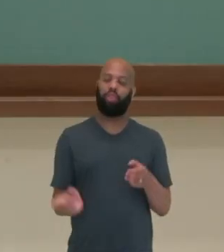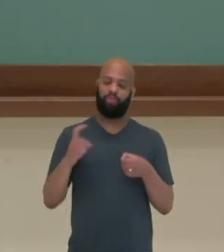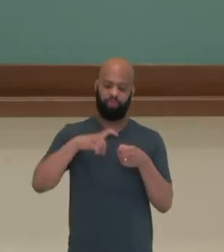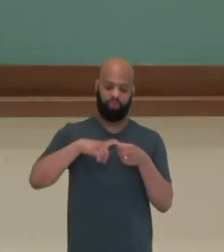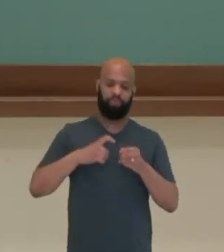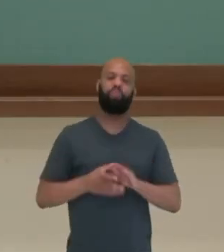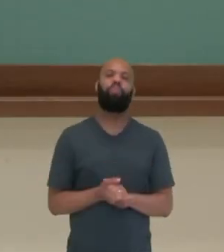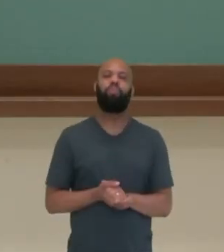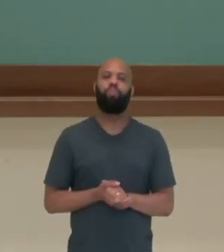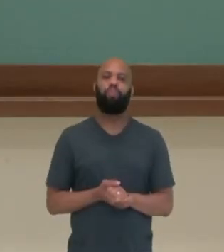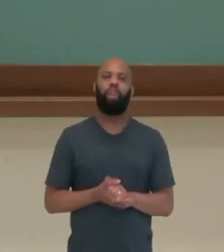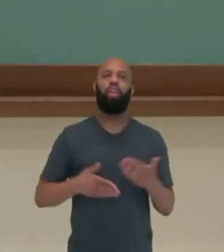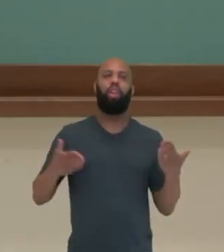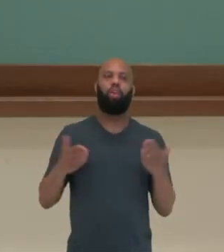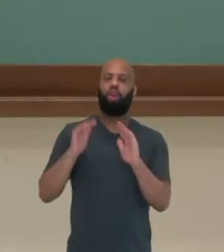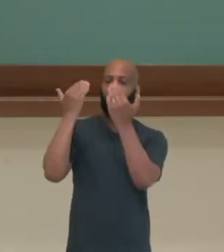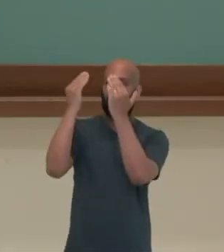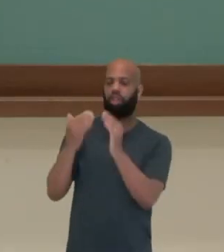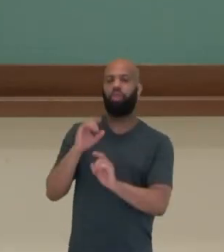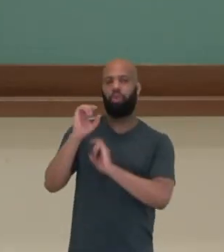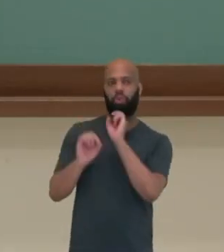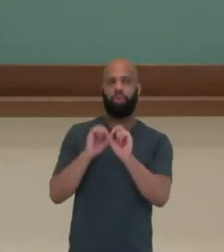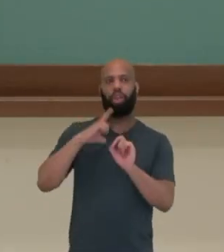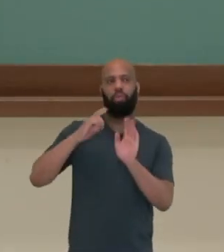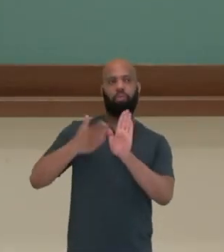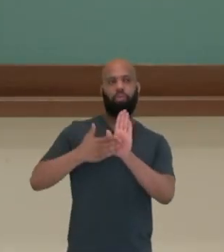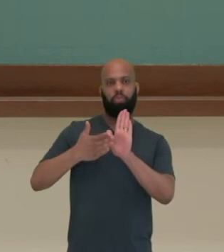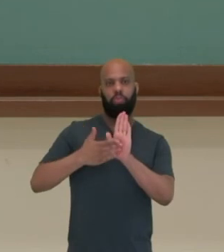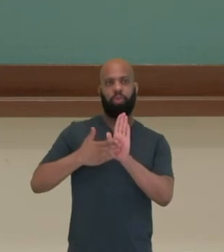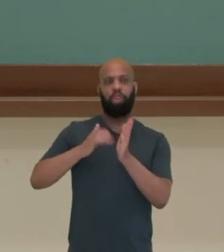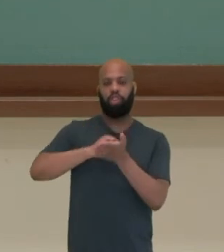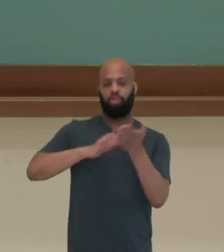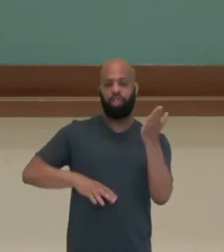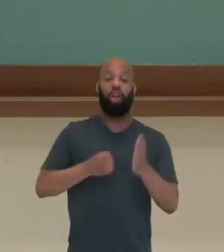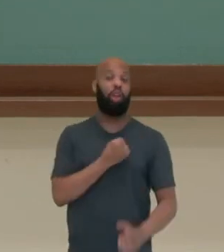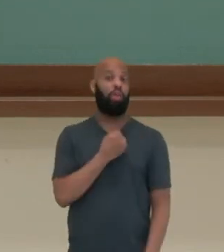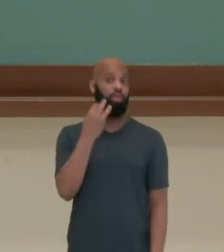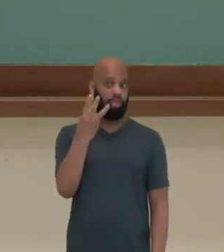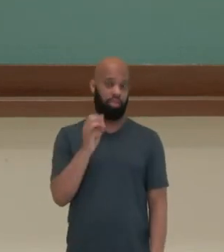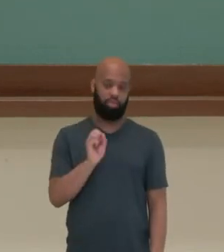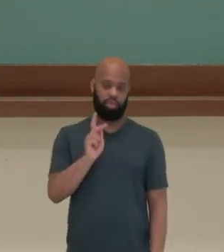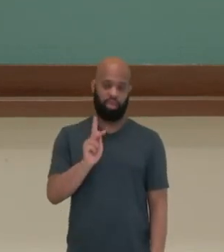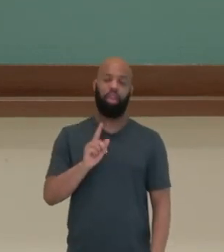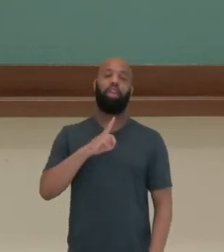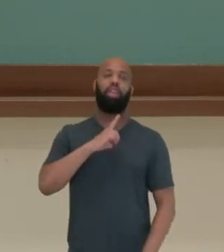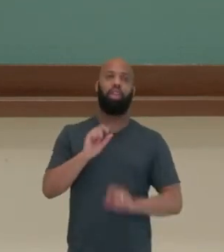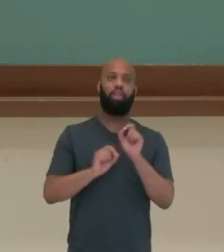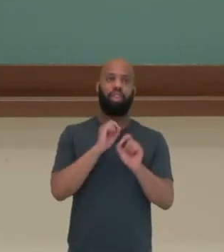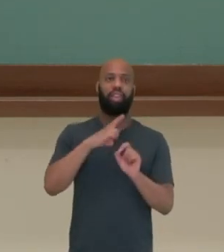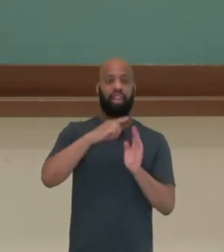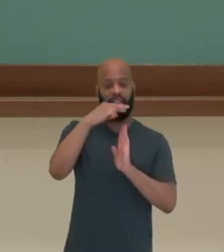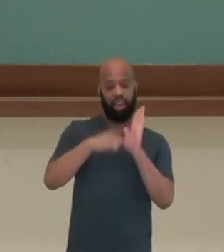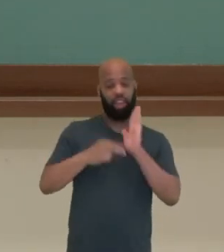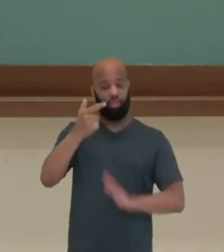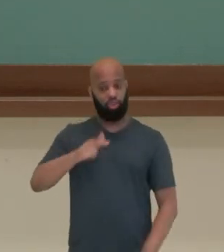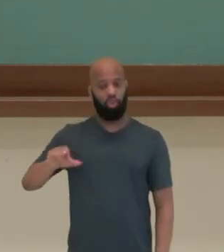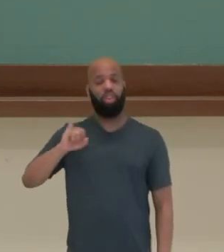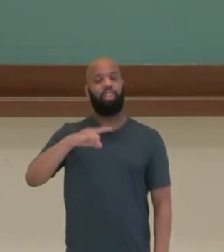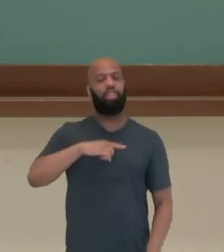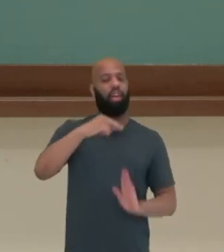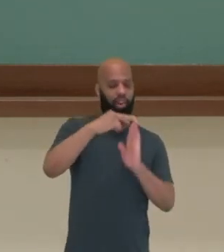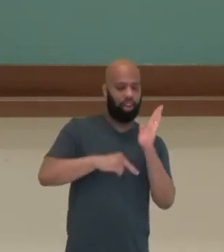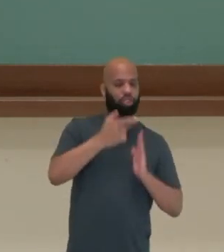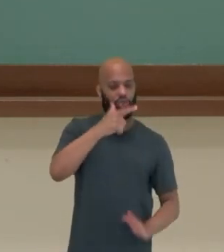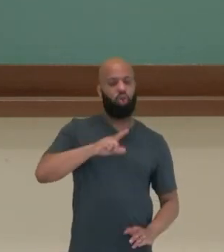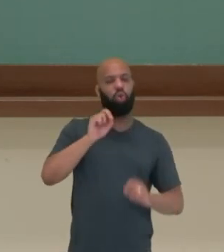Voltei. Estamos analisando a proposta da atividade 3 e tem um releia. Então, sempre que tem um releia,